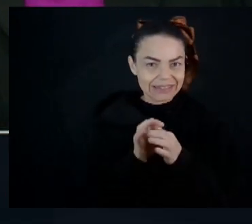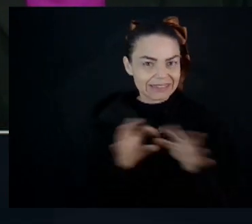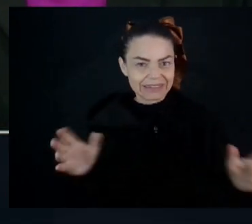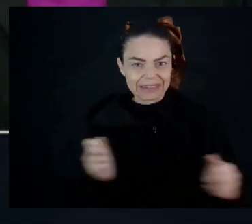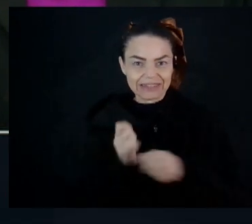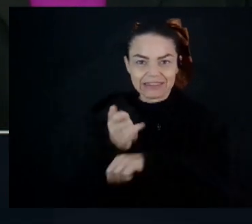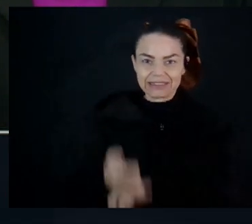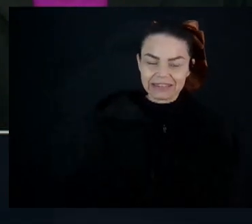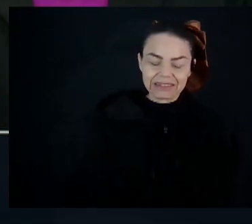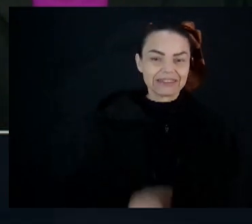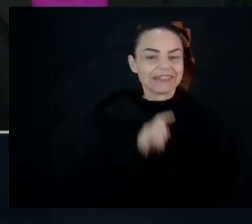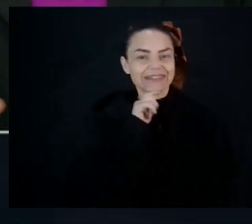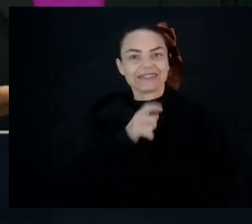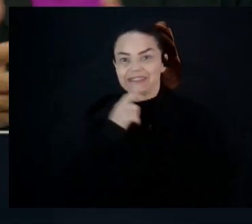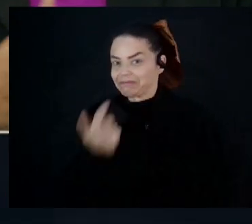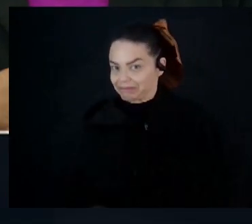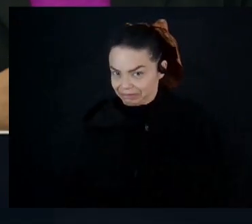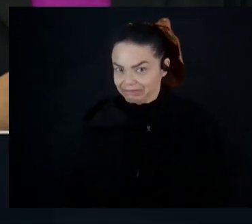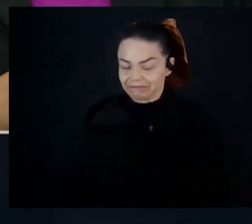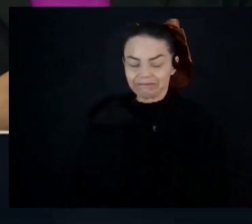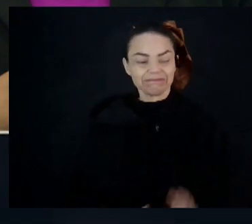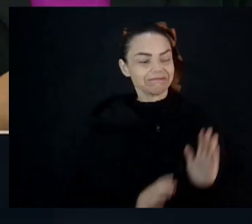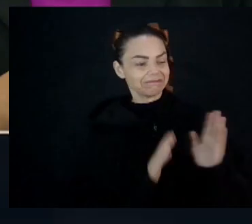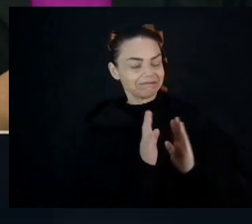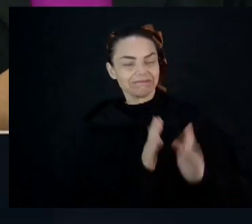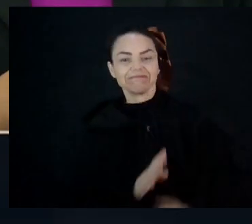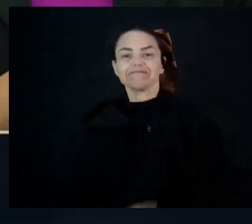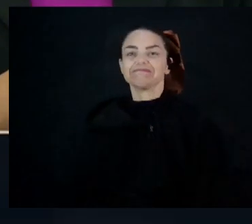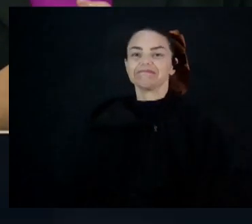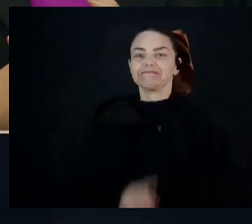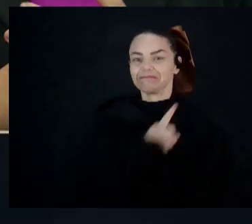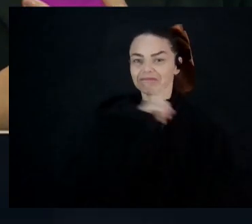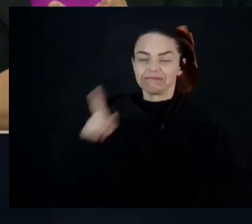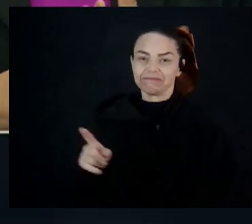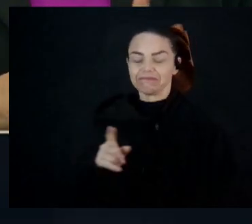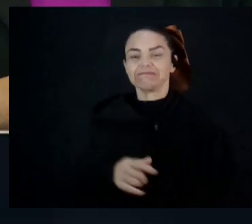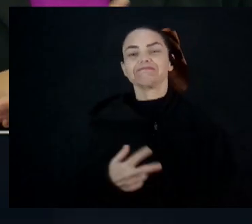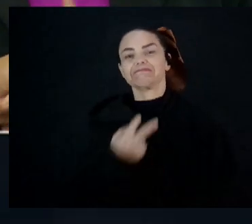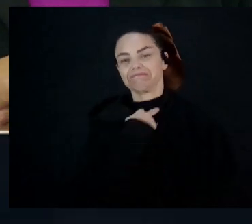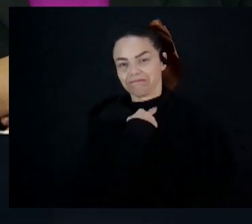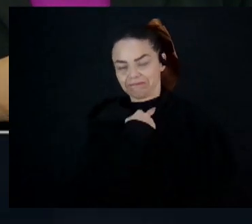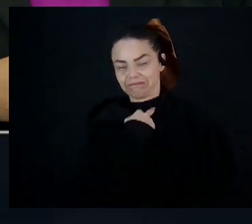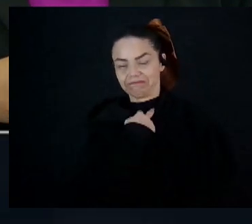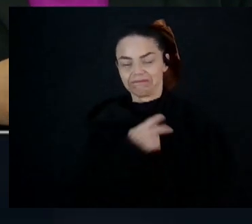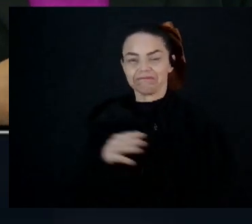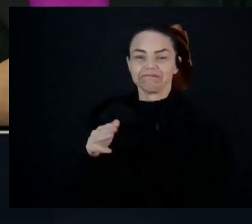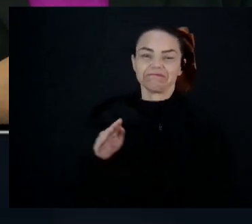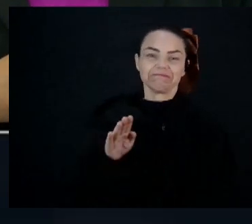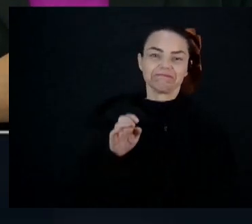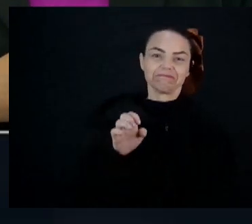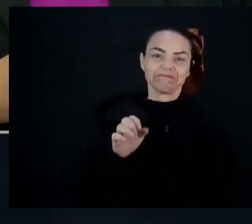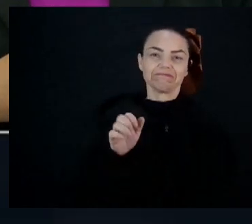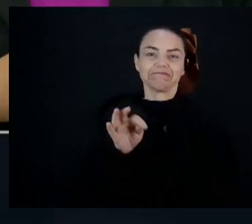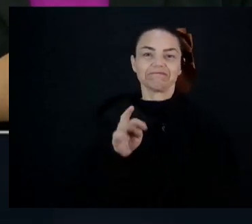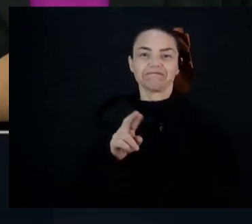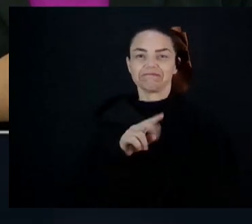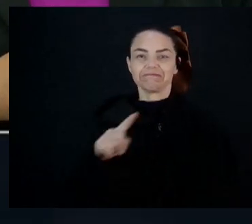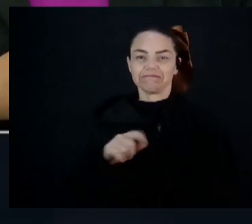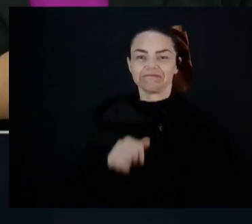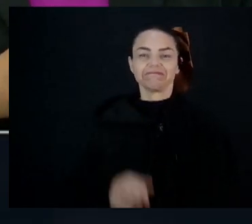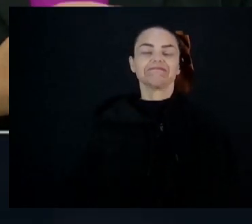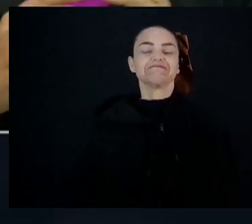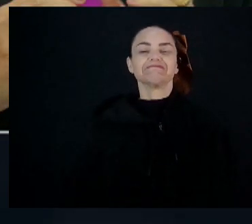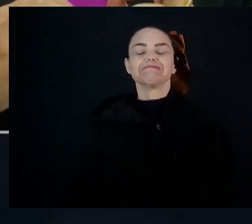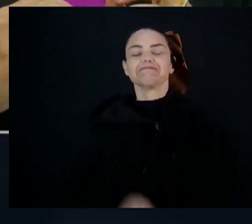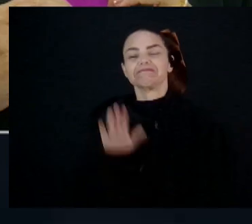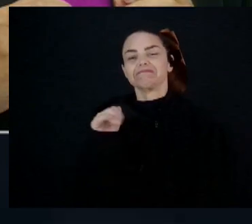coisa que você não consegue ter durante o dia por conta dos seus afazeres? Manda pra gente. A Beatriz Lourdes Moraes do Parque Prado está conosco, bom dia. Ela diz